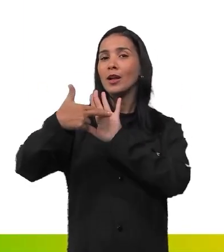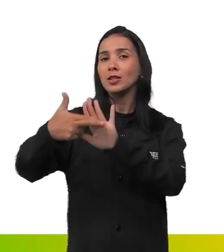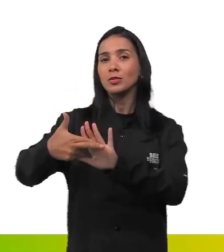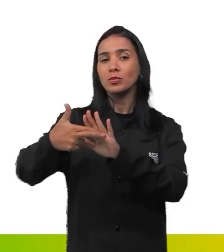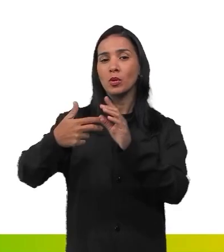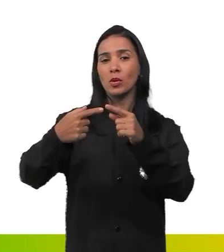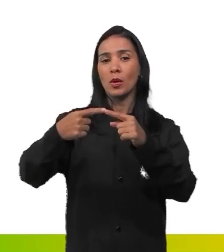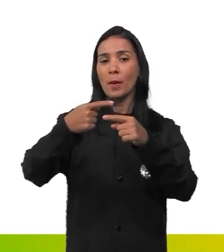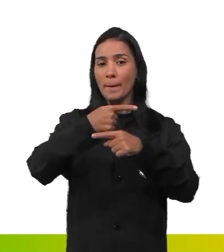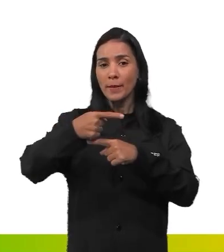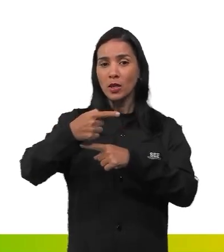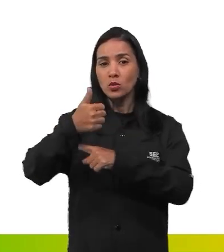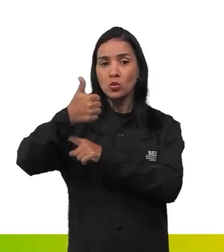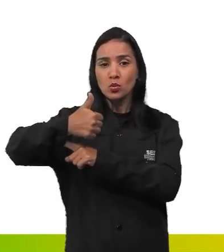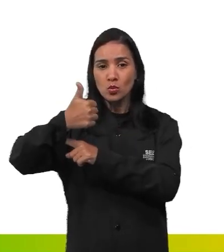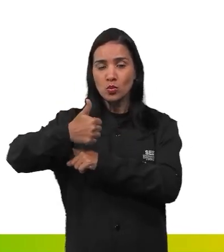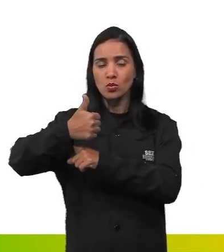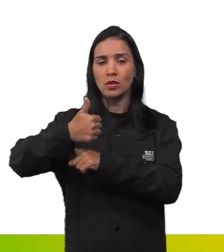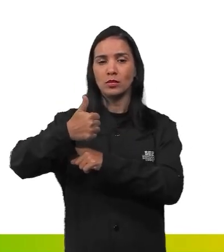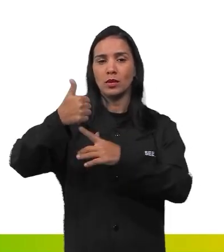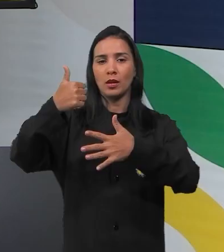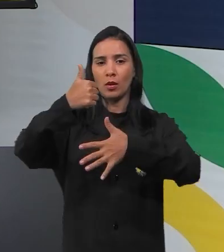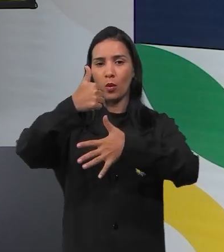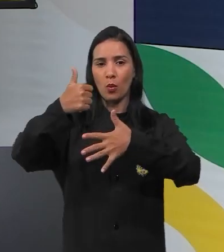posição. Isso é o mais importante.